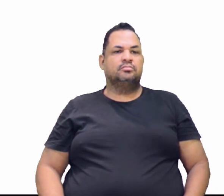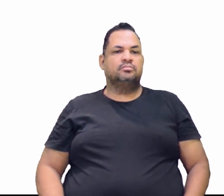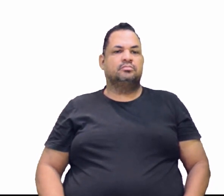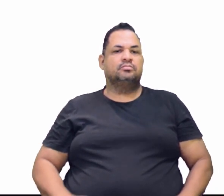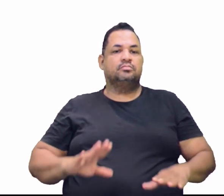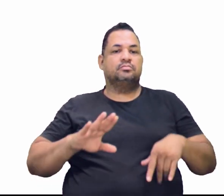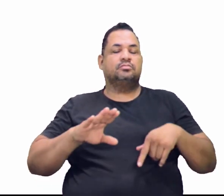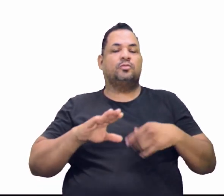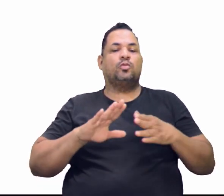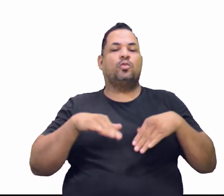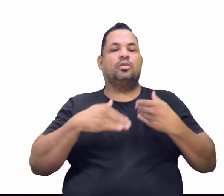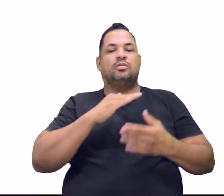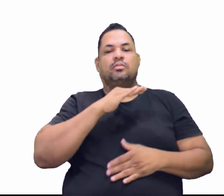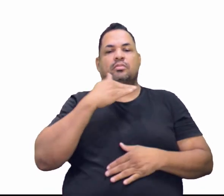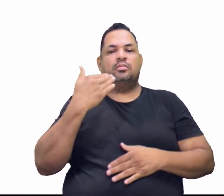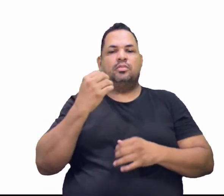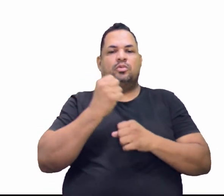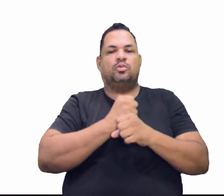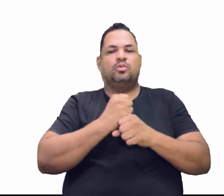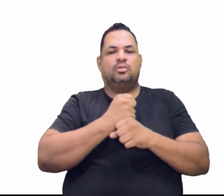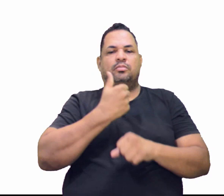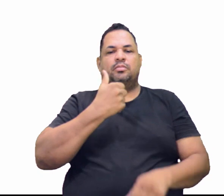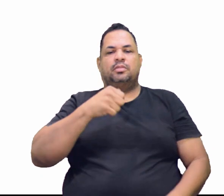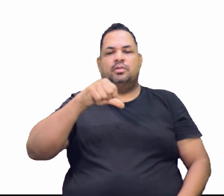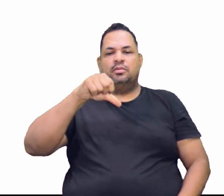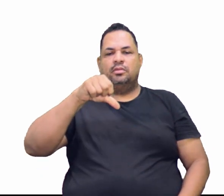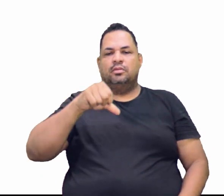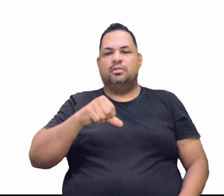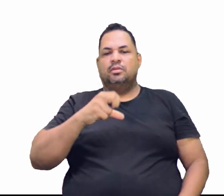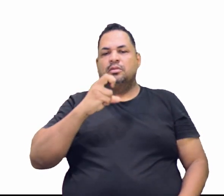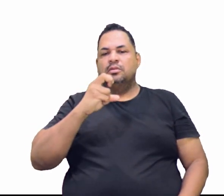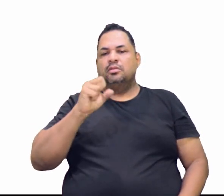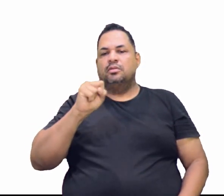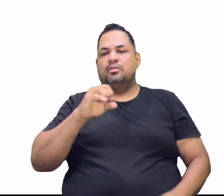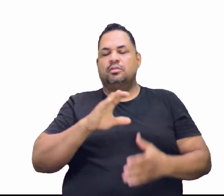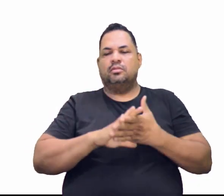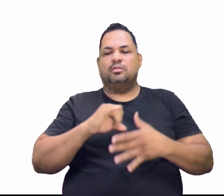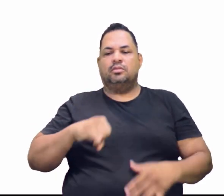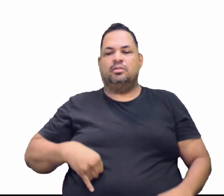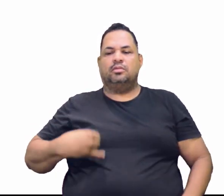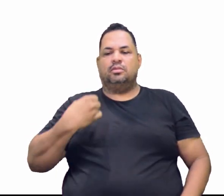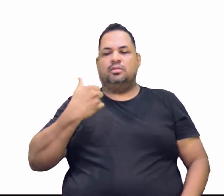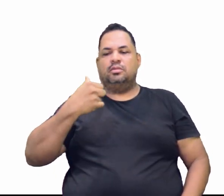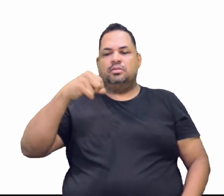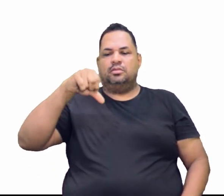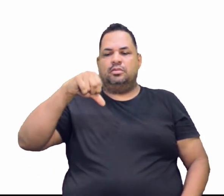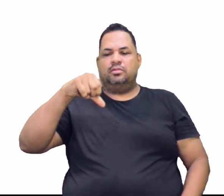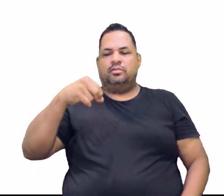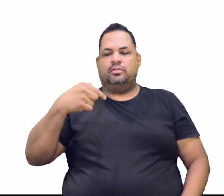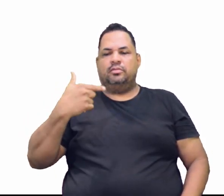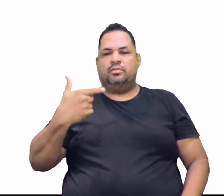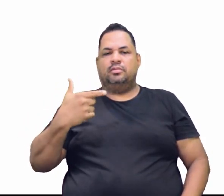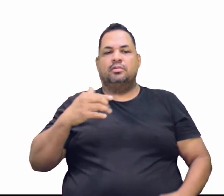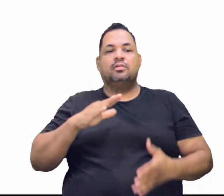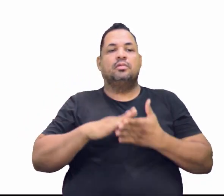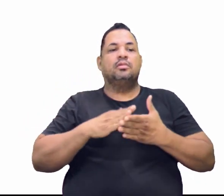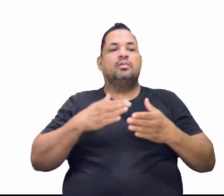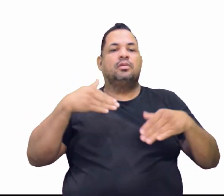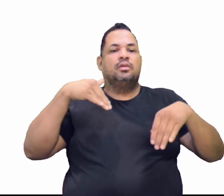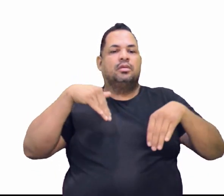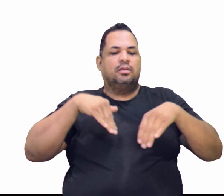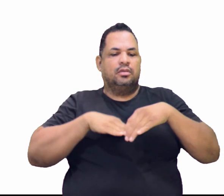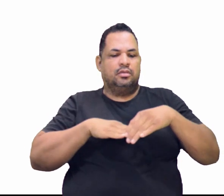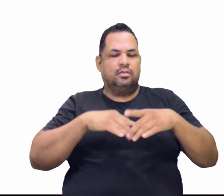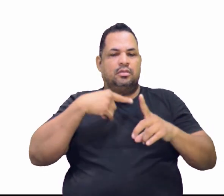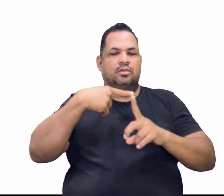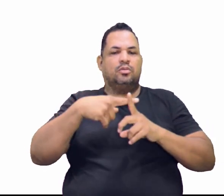Ao morrer, em 1958, aos 92 anos de idade, Rondon foi enterrado em qual cidade? A.